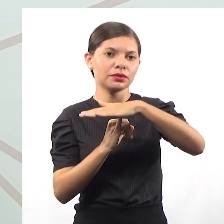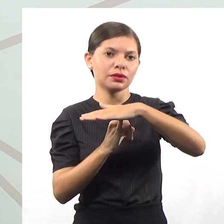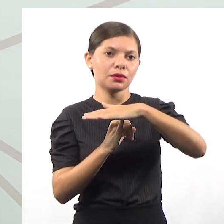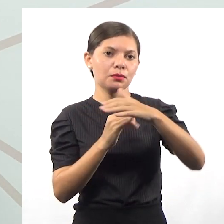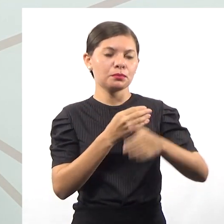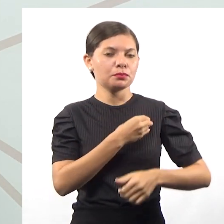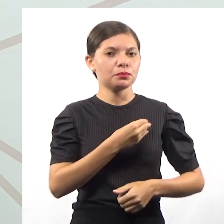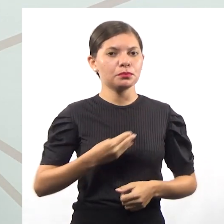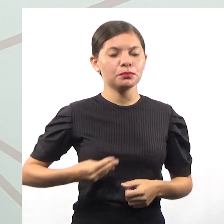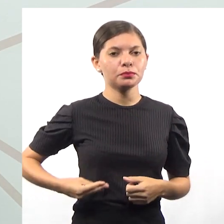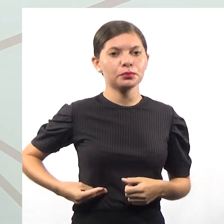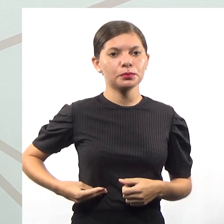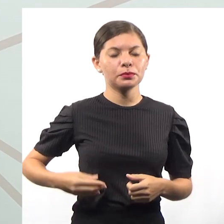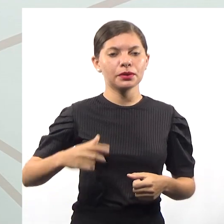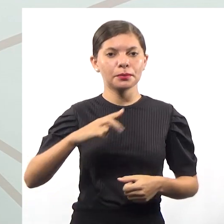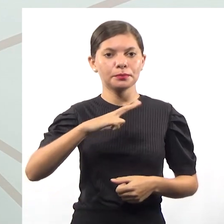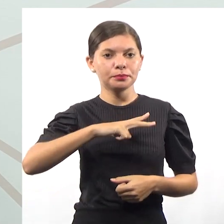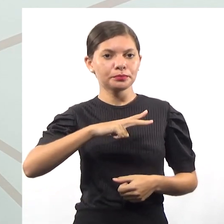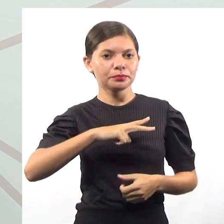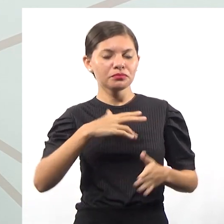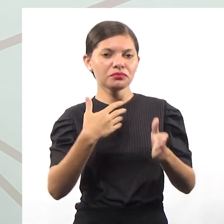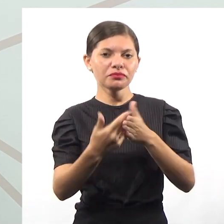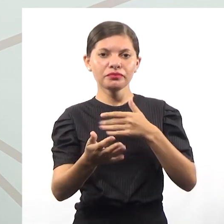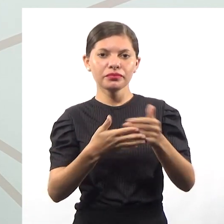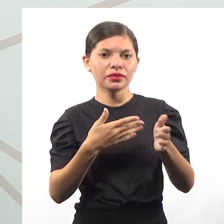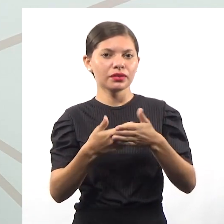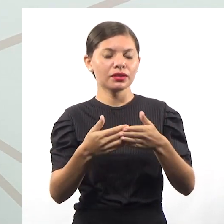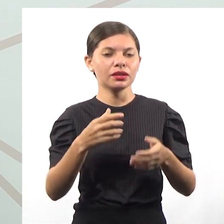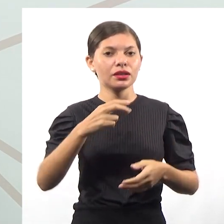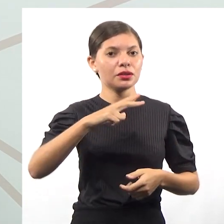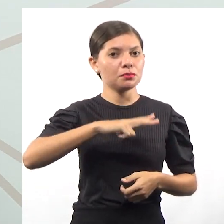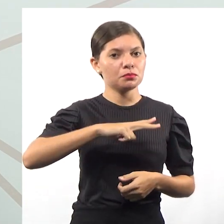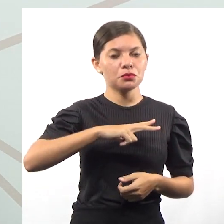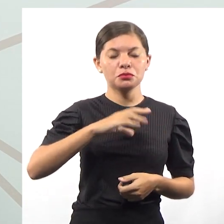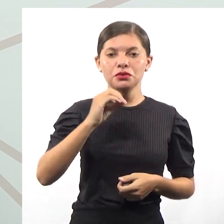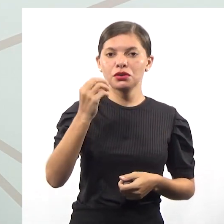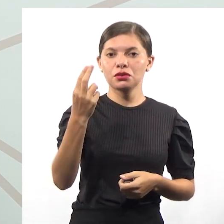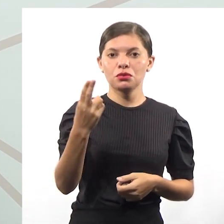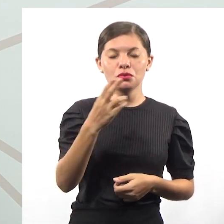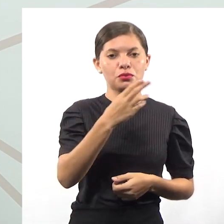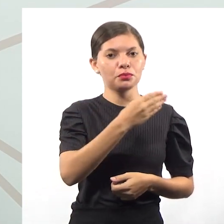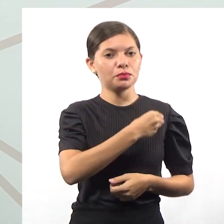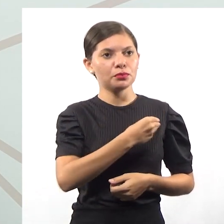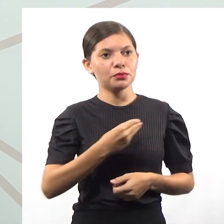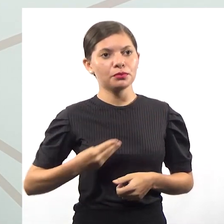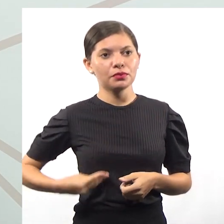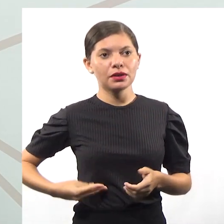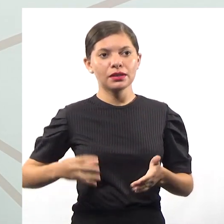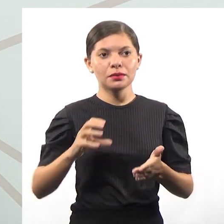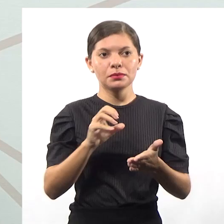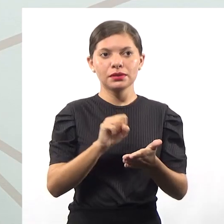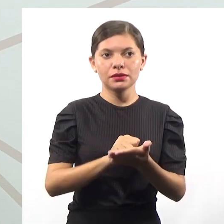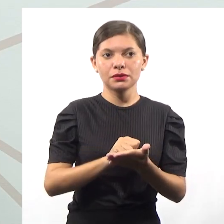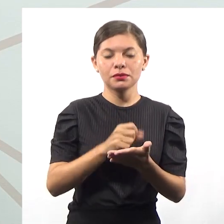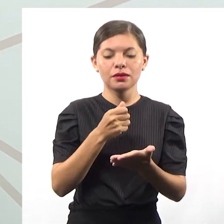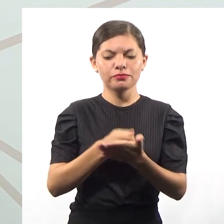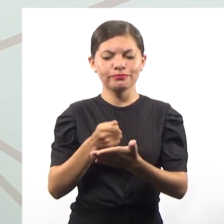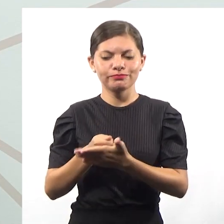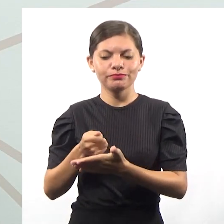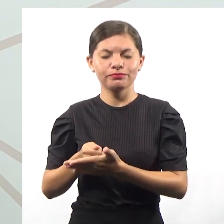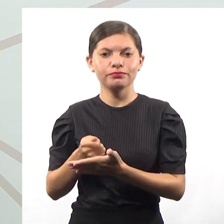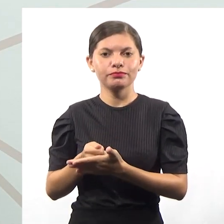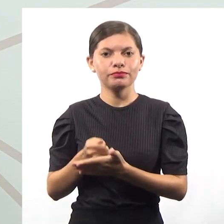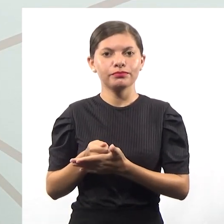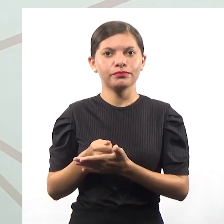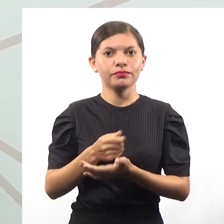instituições públicas quanto privadas. Mas independente se é pública ou privada, a matrícula é obrigatória para o